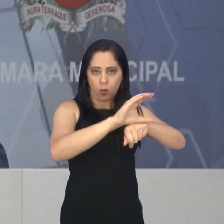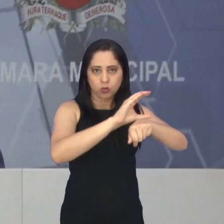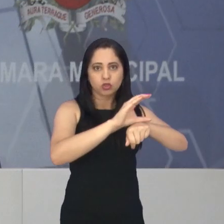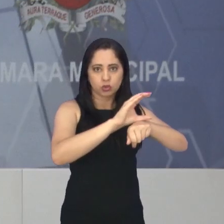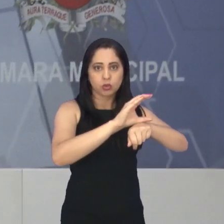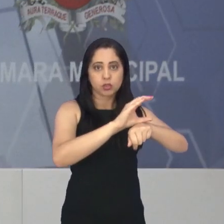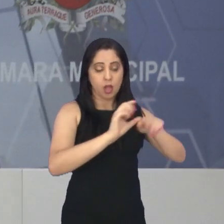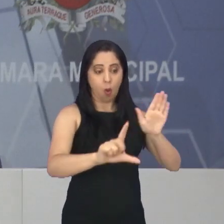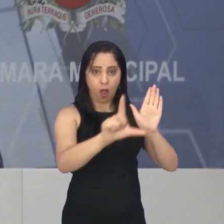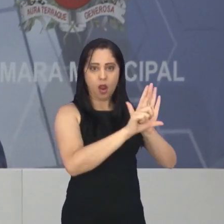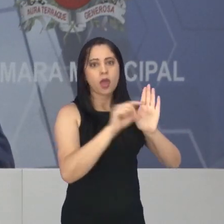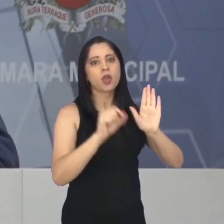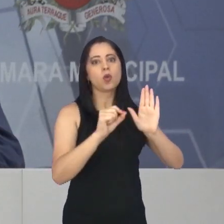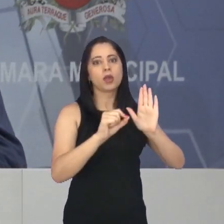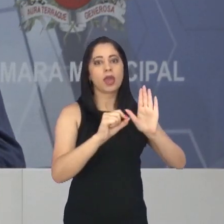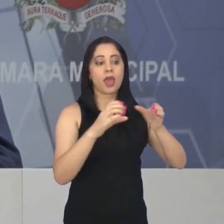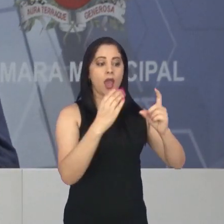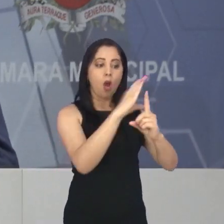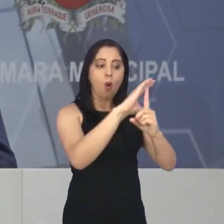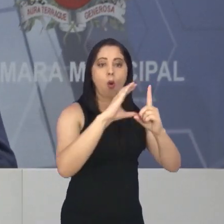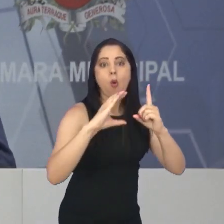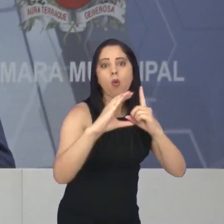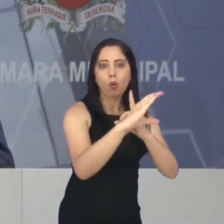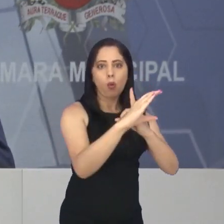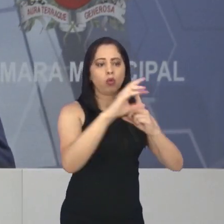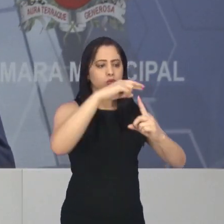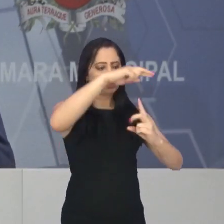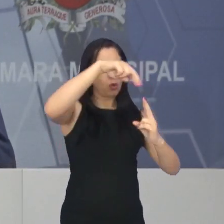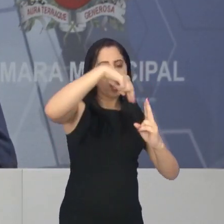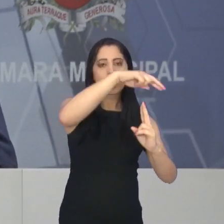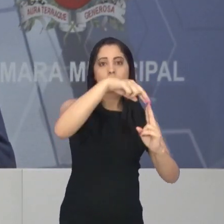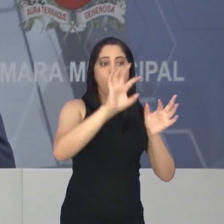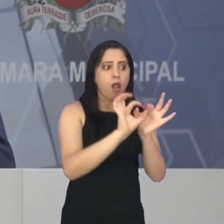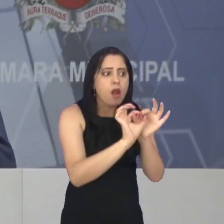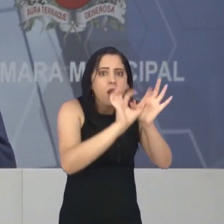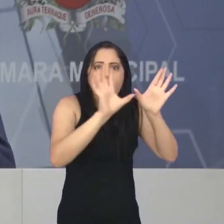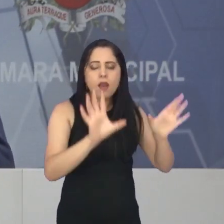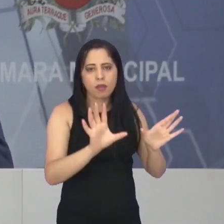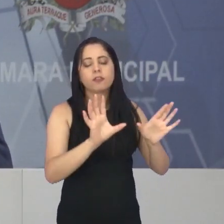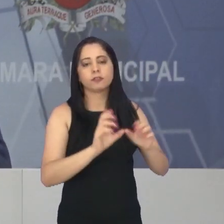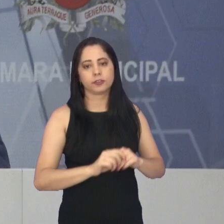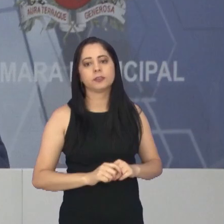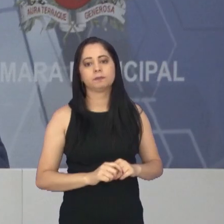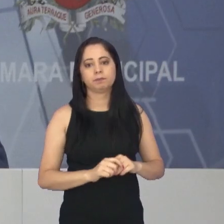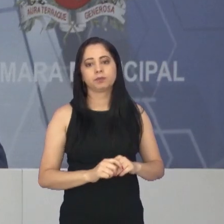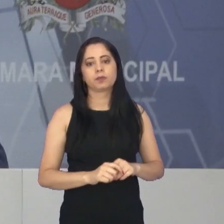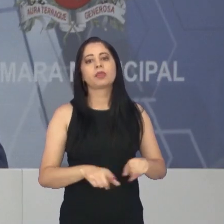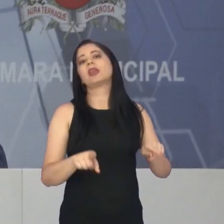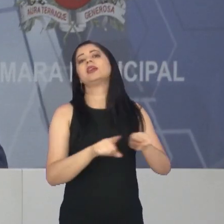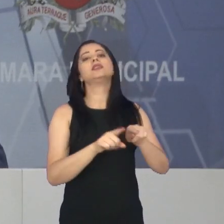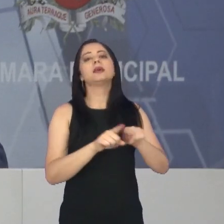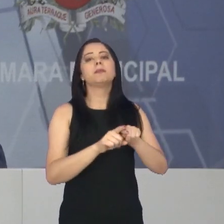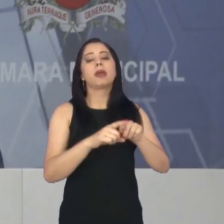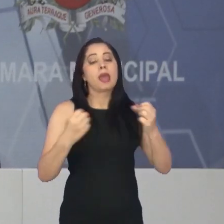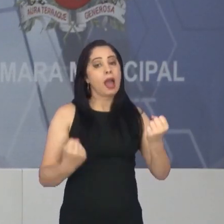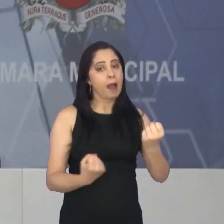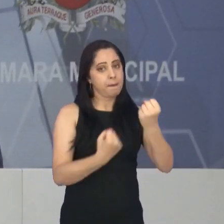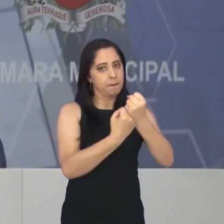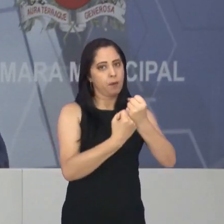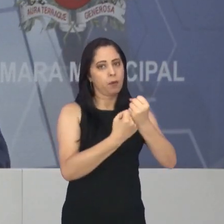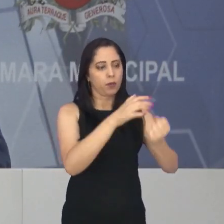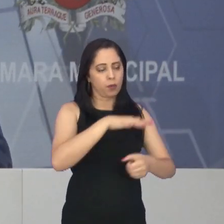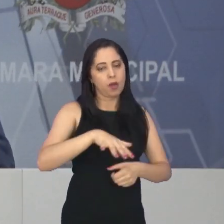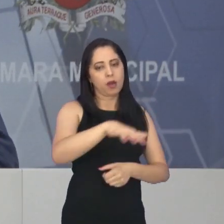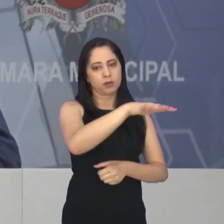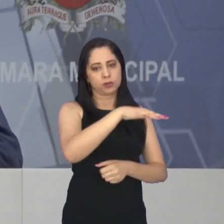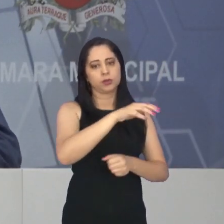dos cultos religiosos e a proteção deles, bem como garante a assistência religiosa para todos,